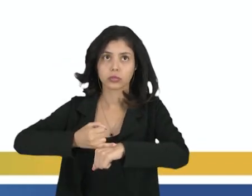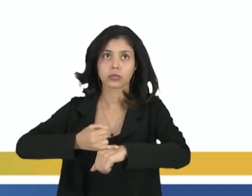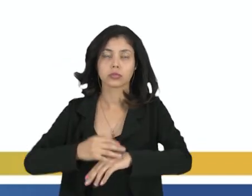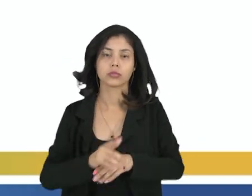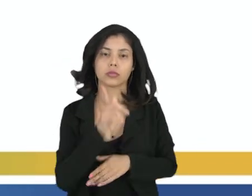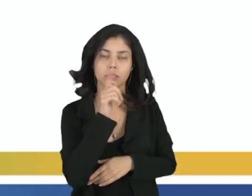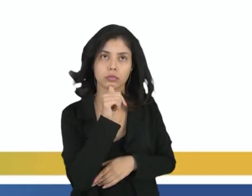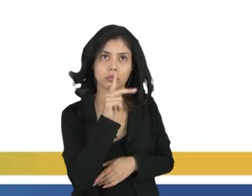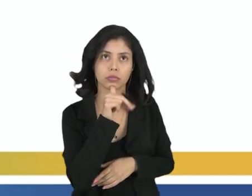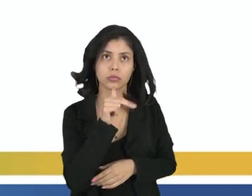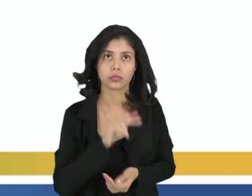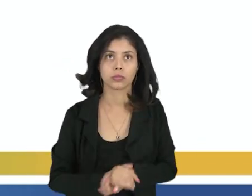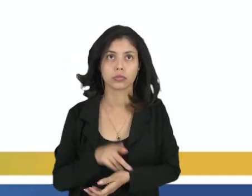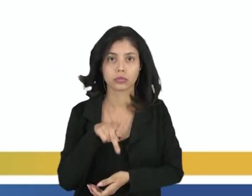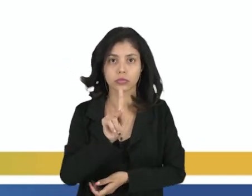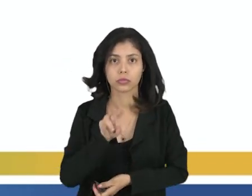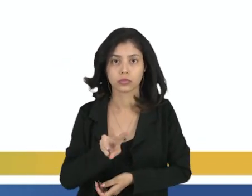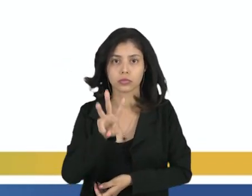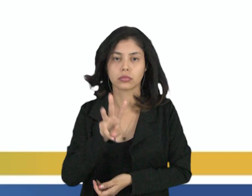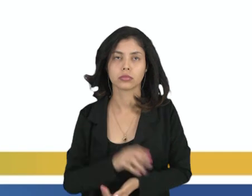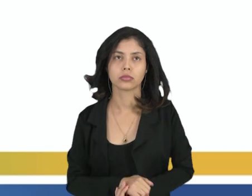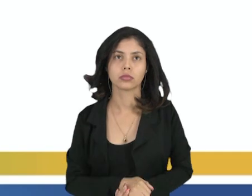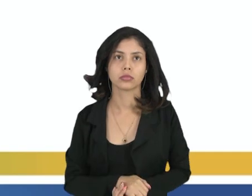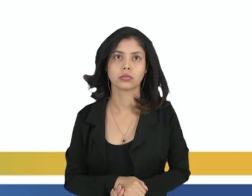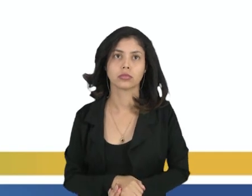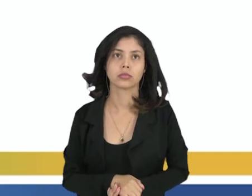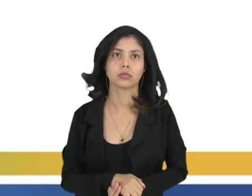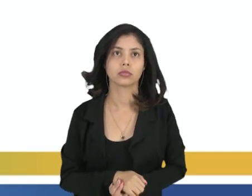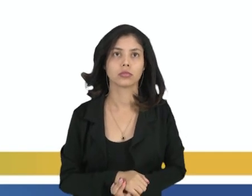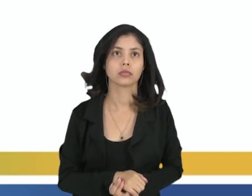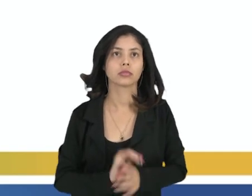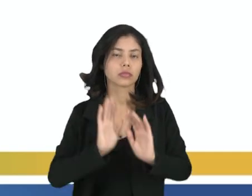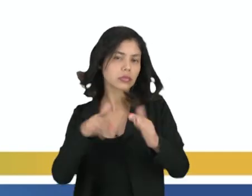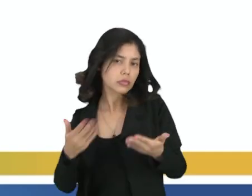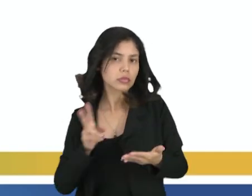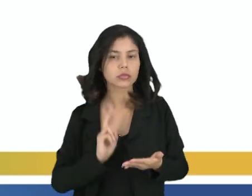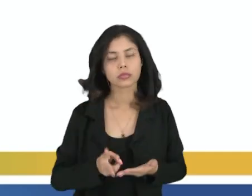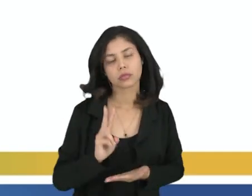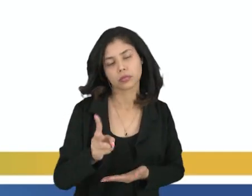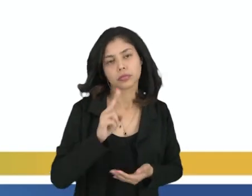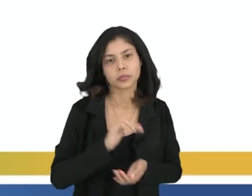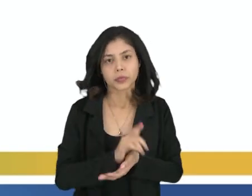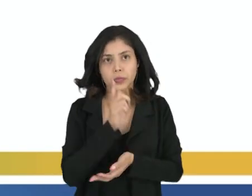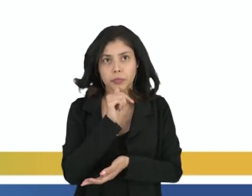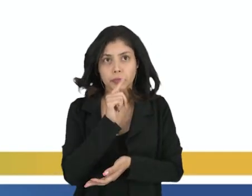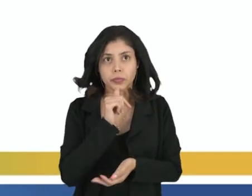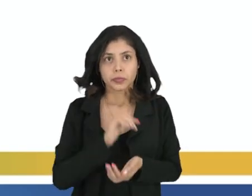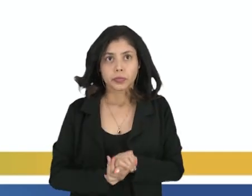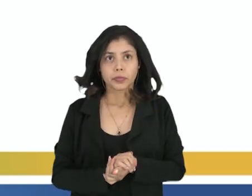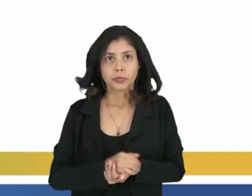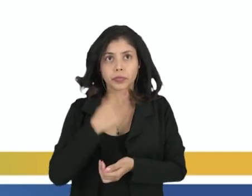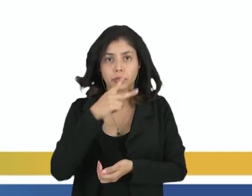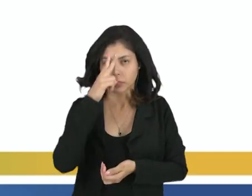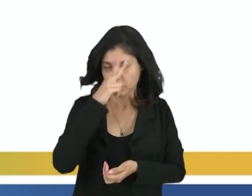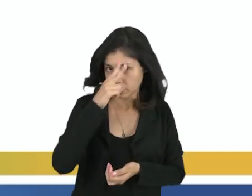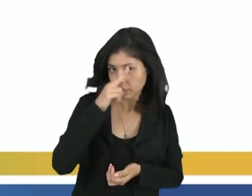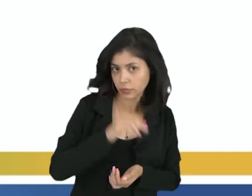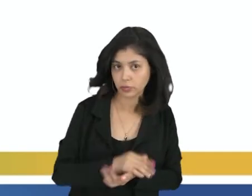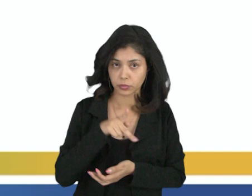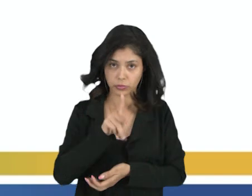de ionização da água? Então, se a gente fala da constante de ionização da água, a gente tem que lembrar